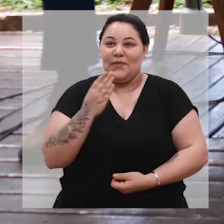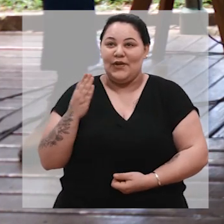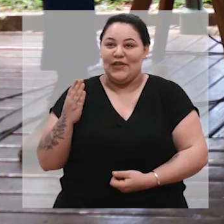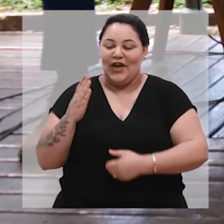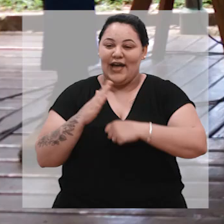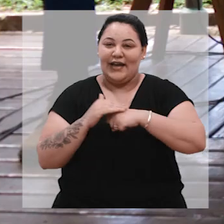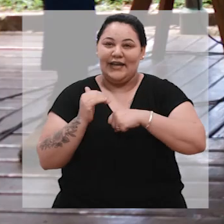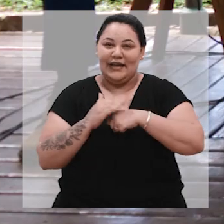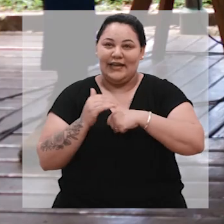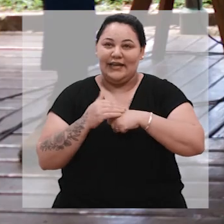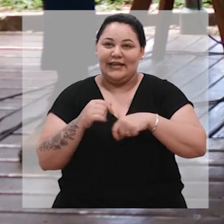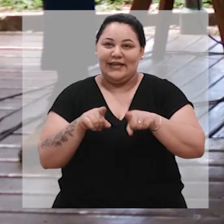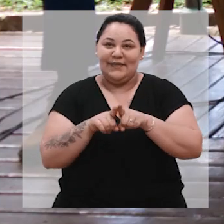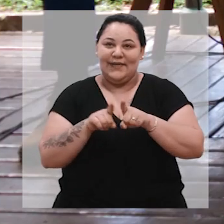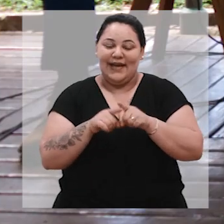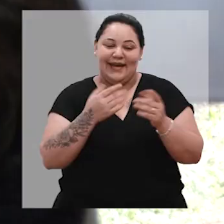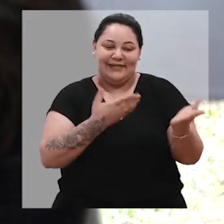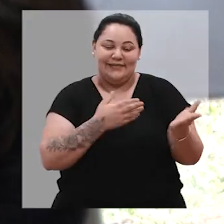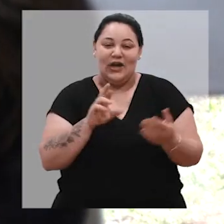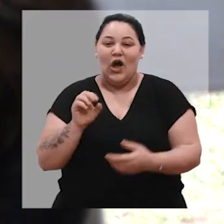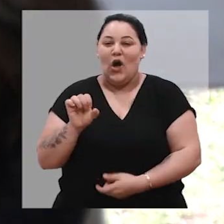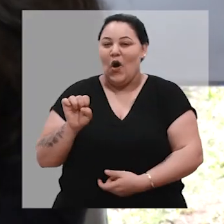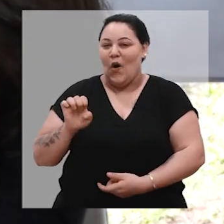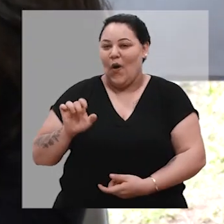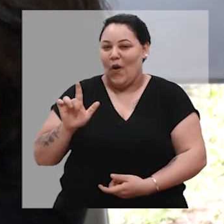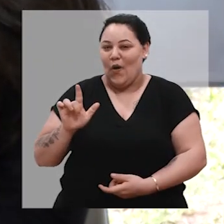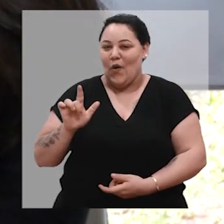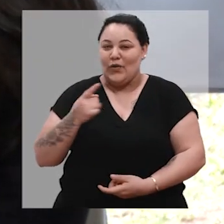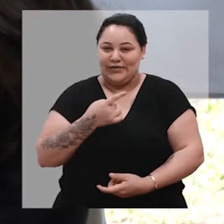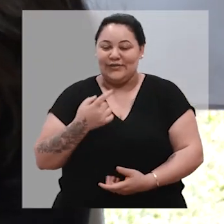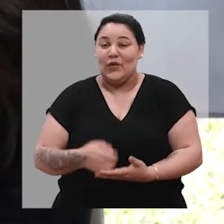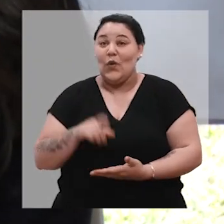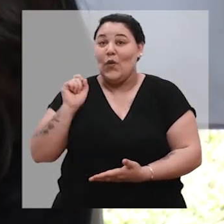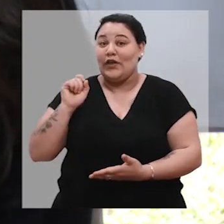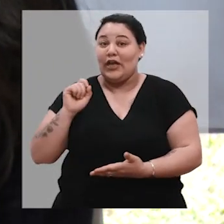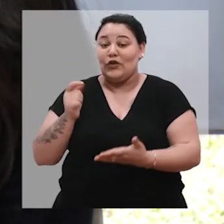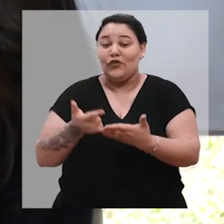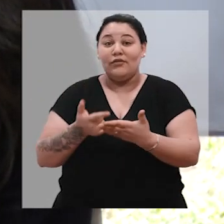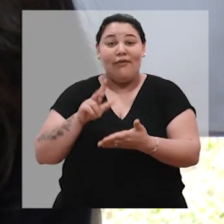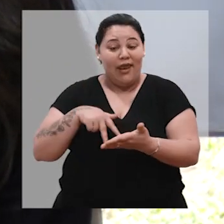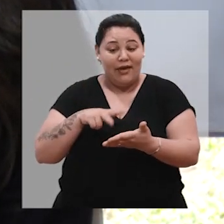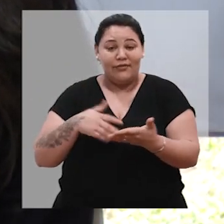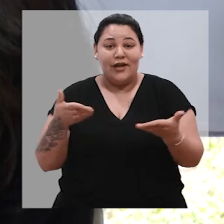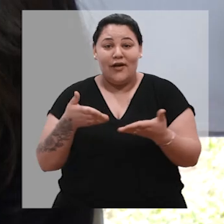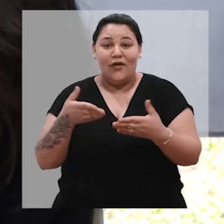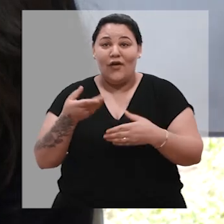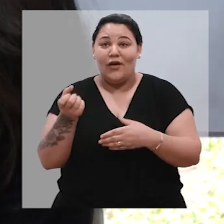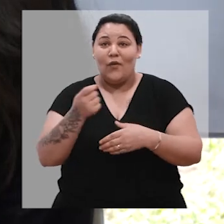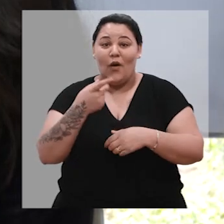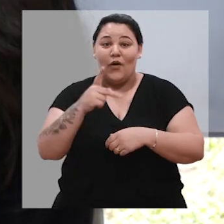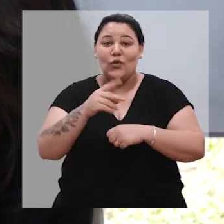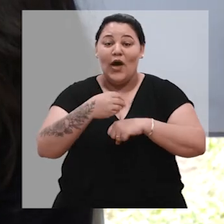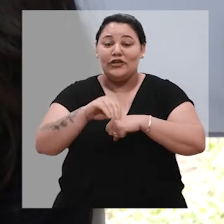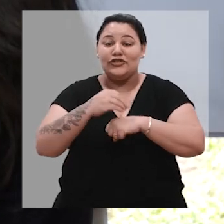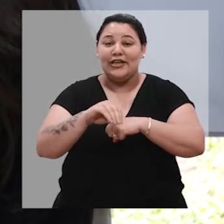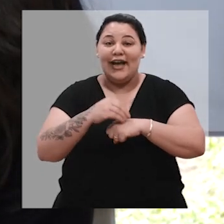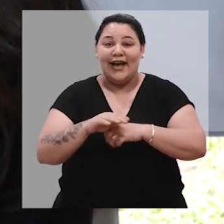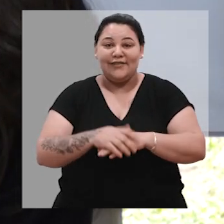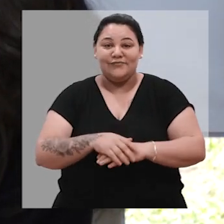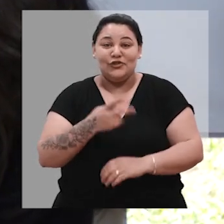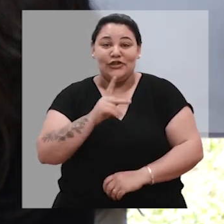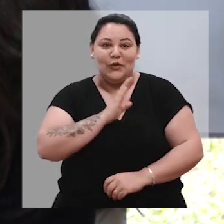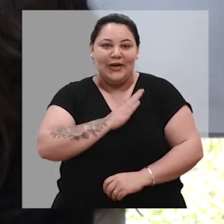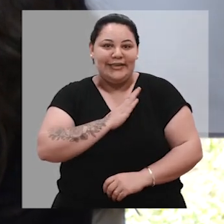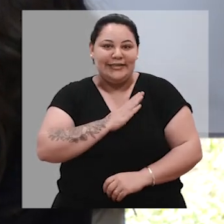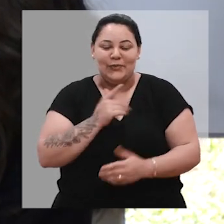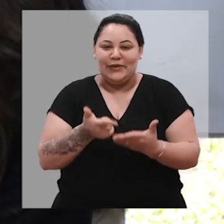Nossa bibliotecária queridona, assim, Rose, o que você está lendo e qual a sua dica de livro, assim, aquele livro